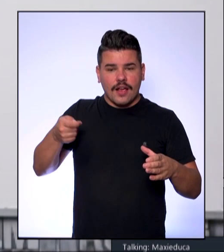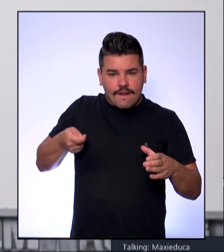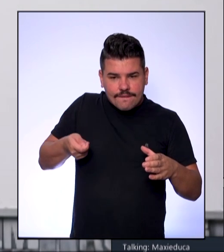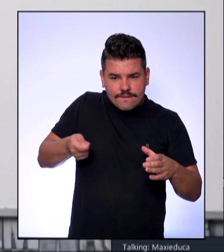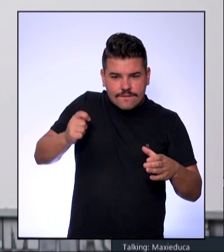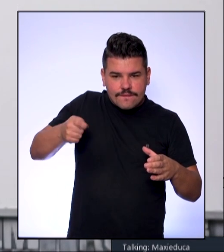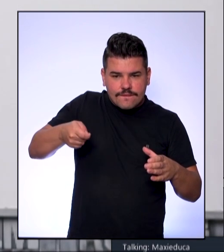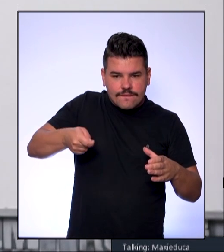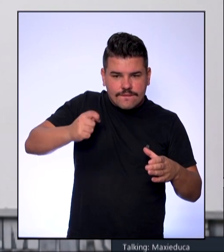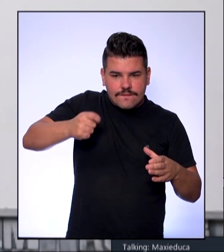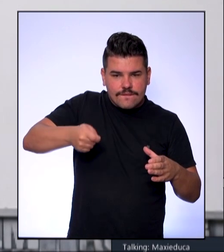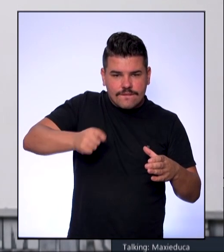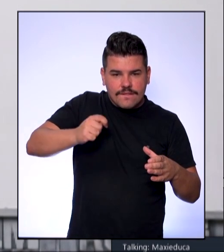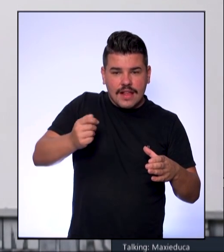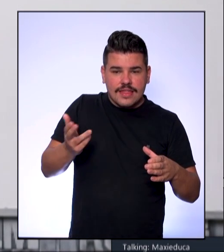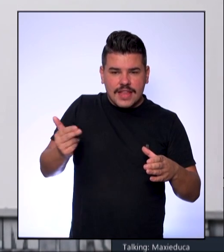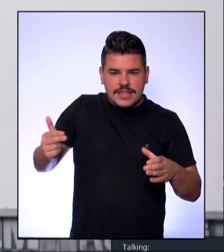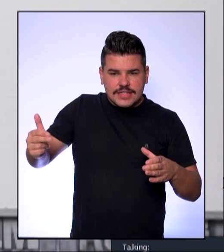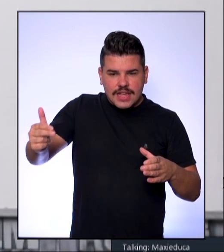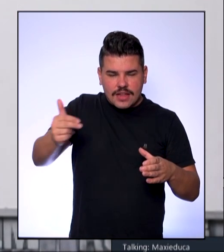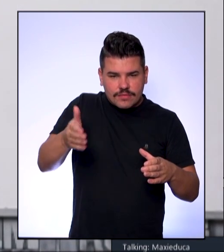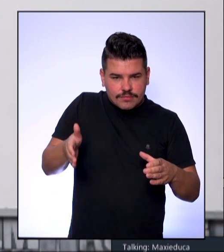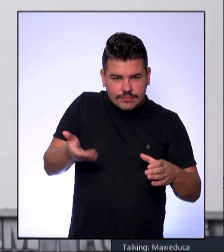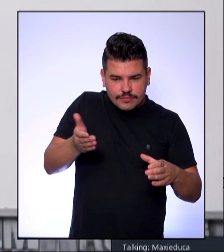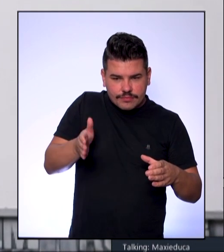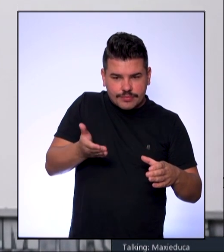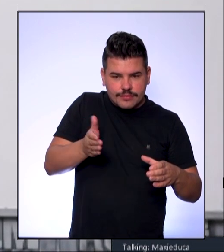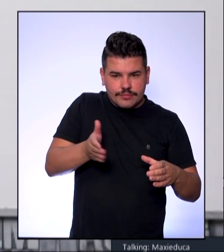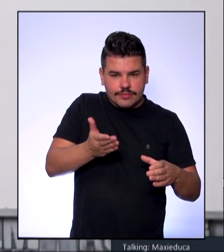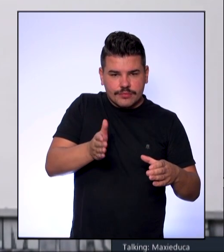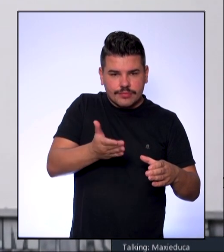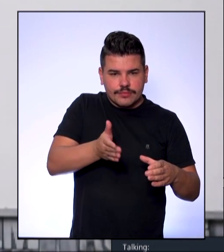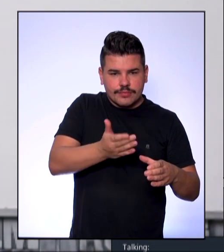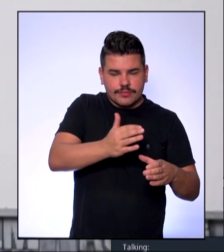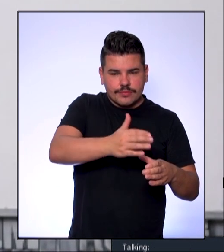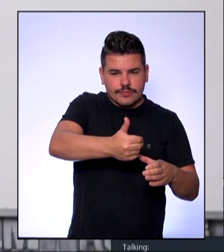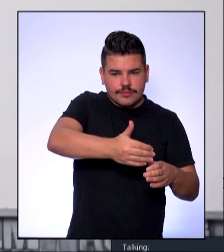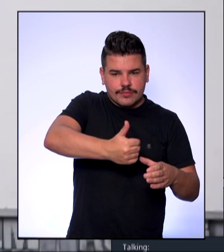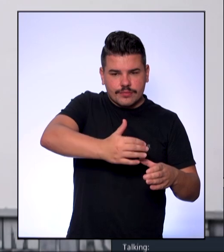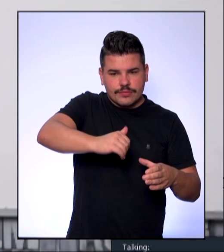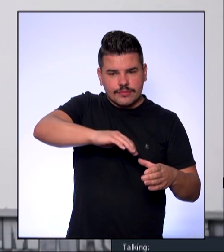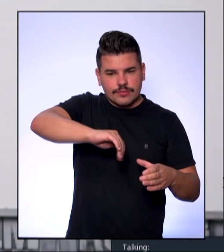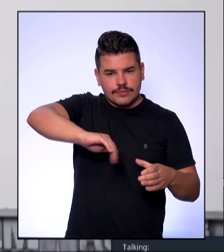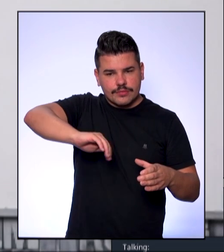escavar a caixa de areia, tá? E eu vou fazer aqui